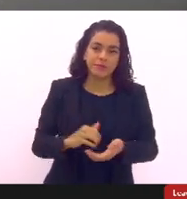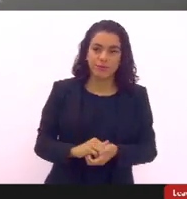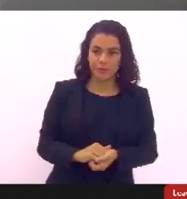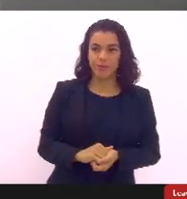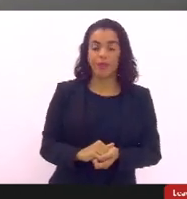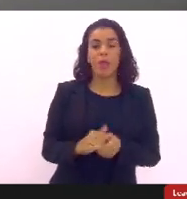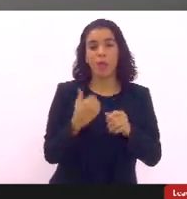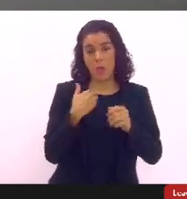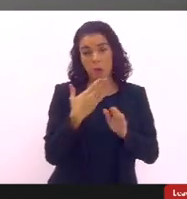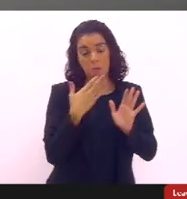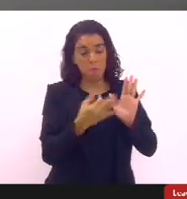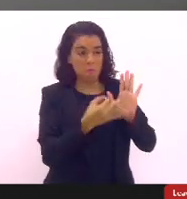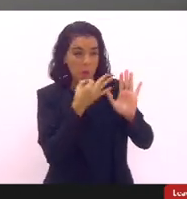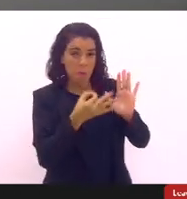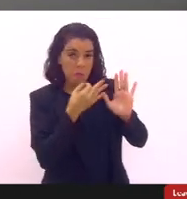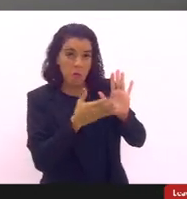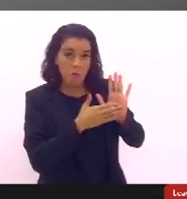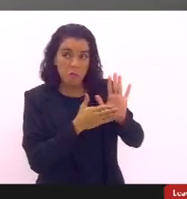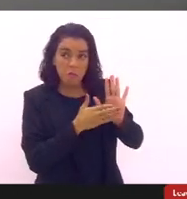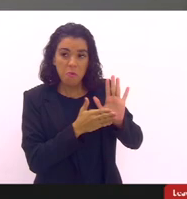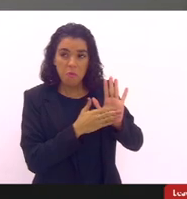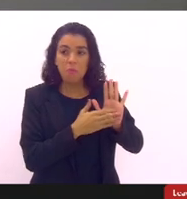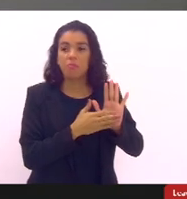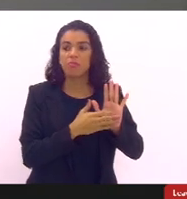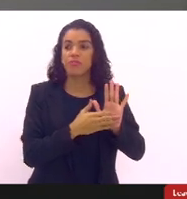Eu proponho, né?